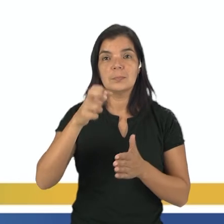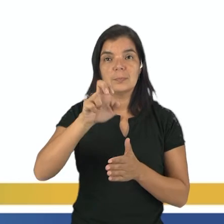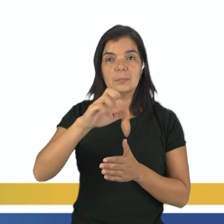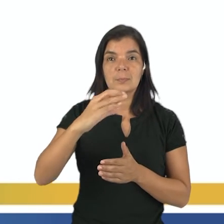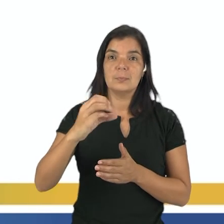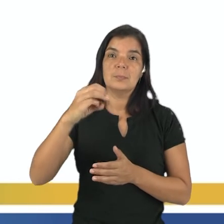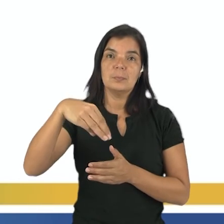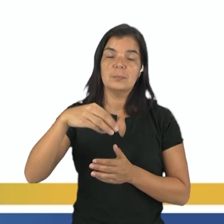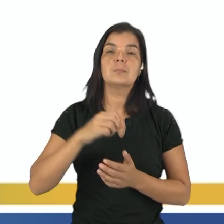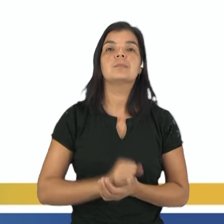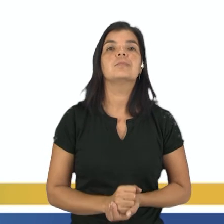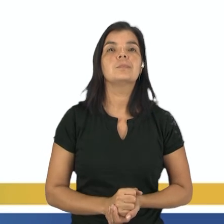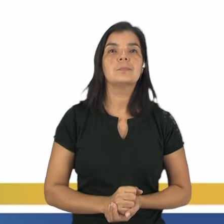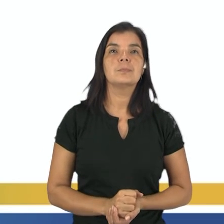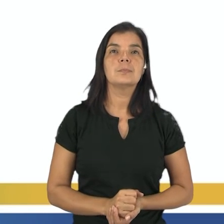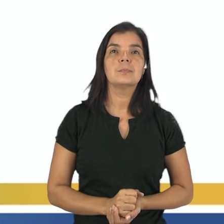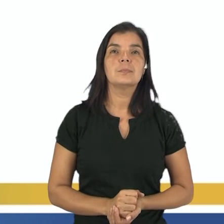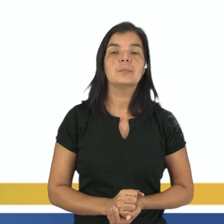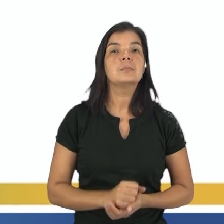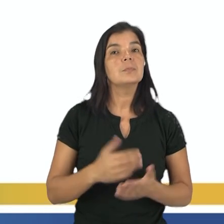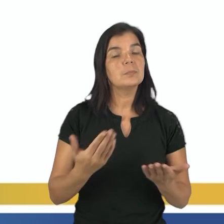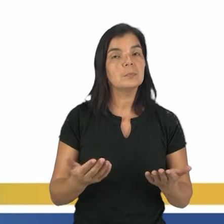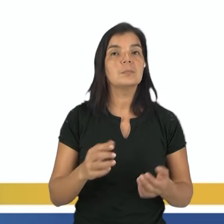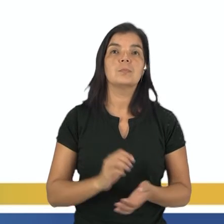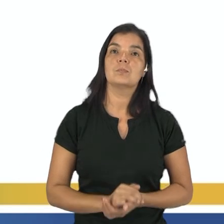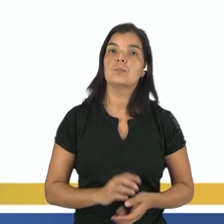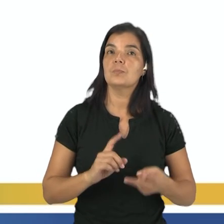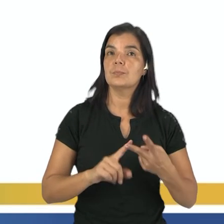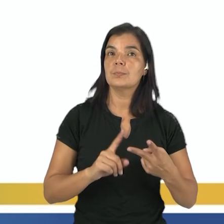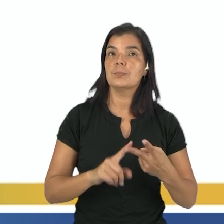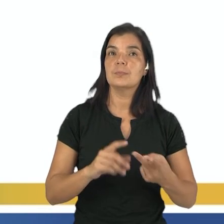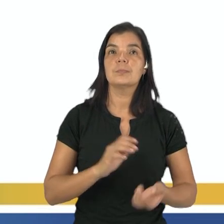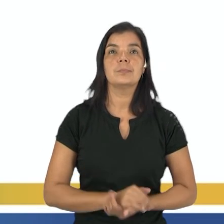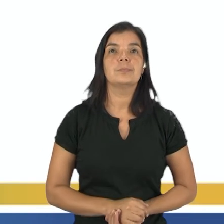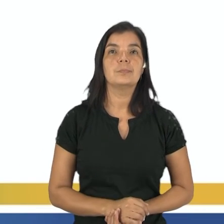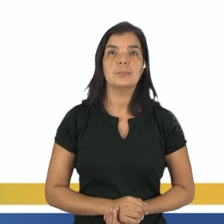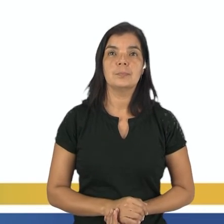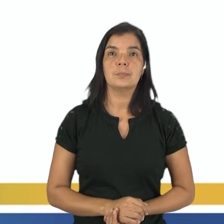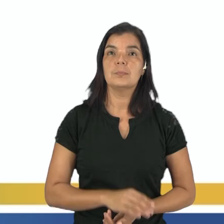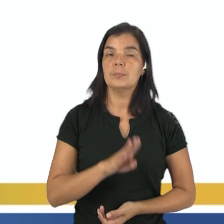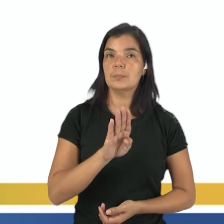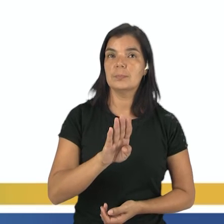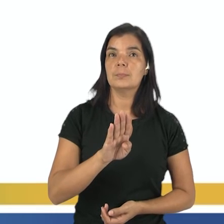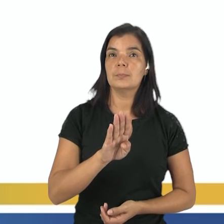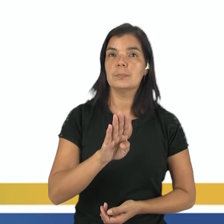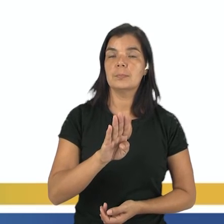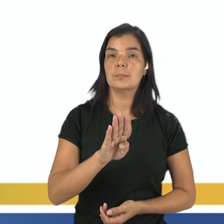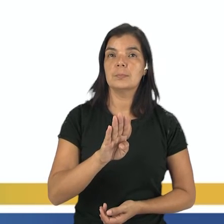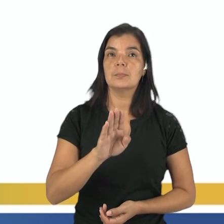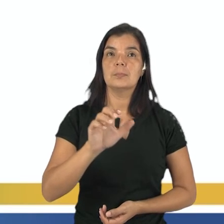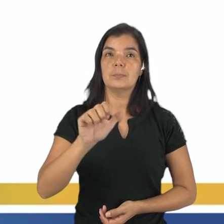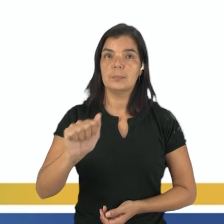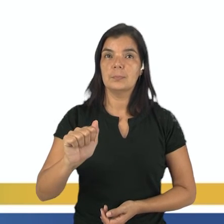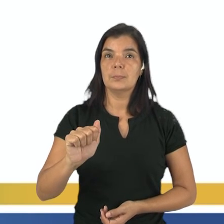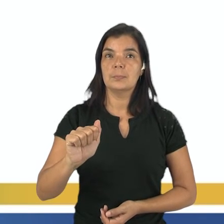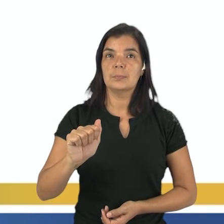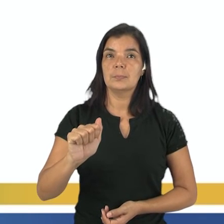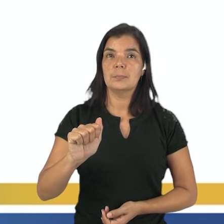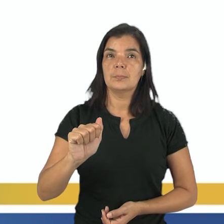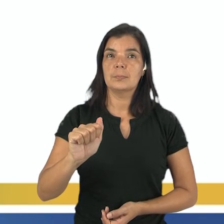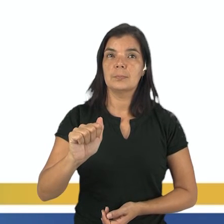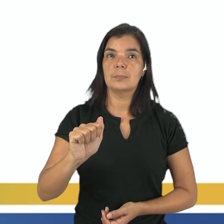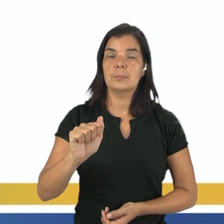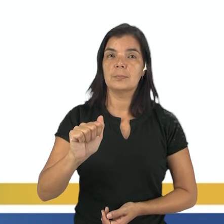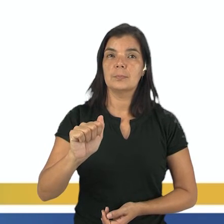15 centímetros, ok? É uma maneira. A segunda maneira, pessoal, ela está em B, vai para A,